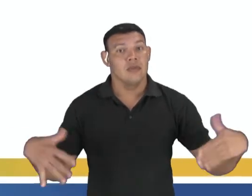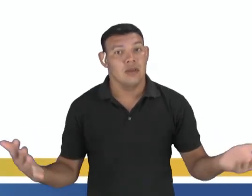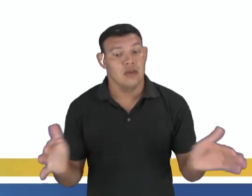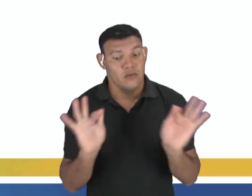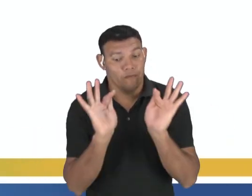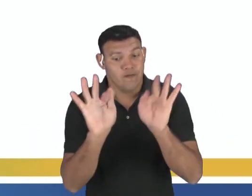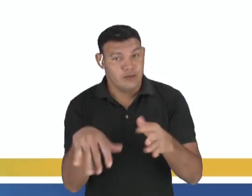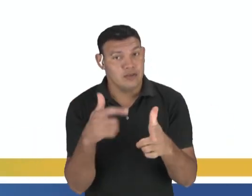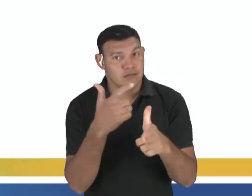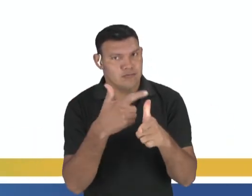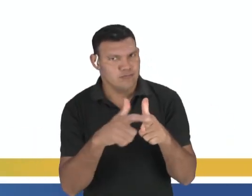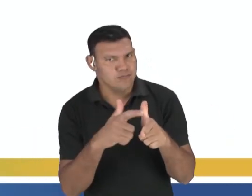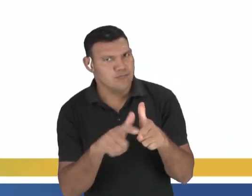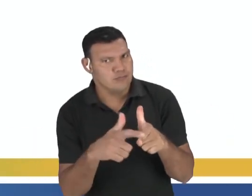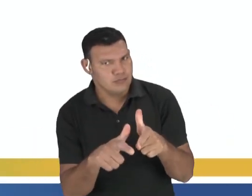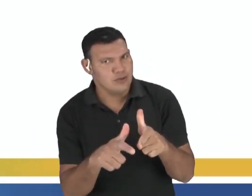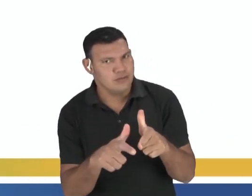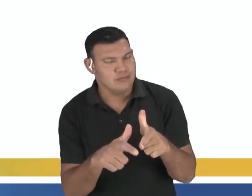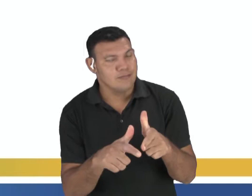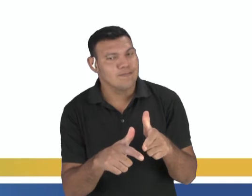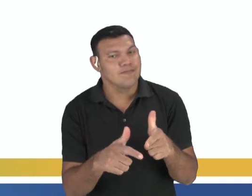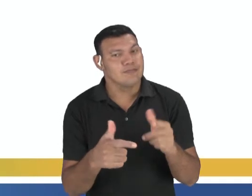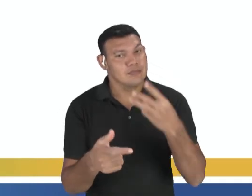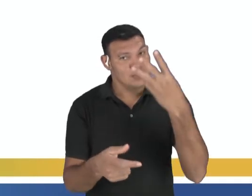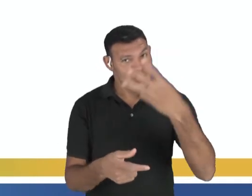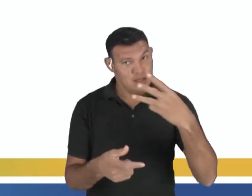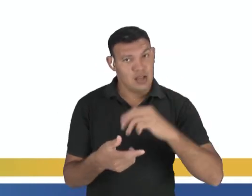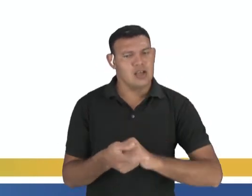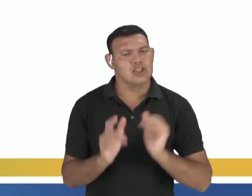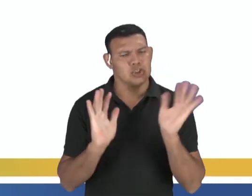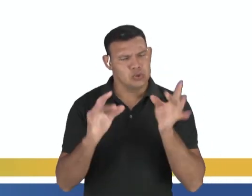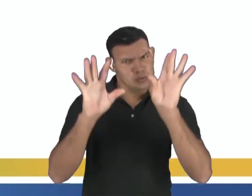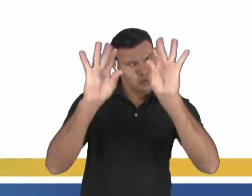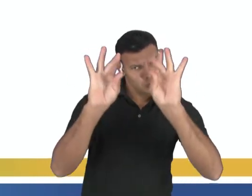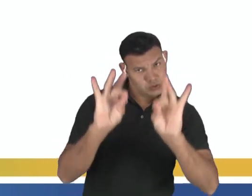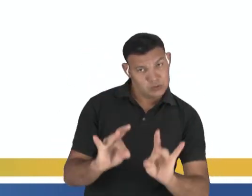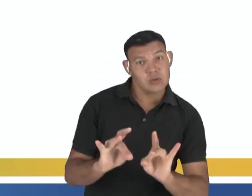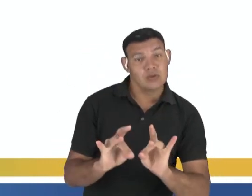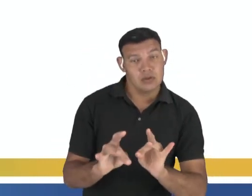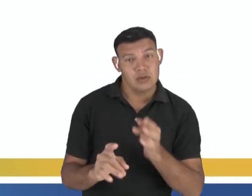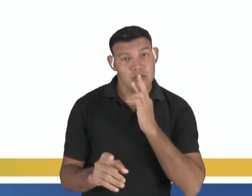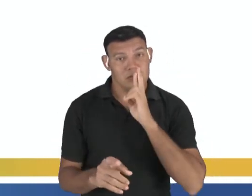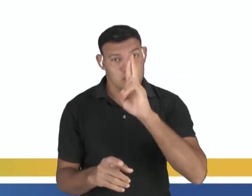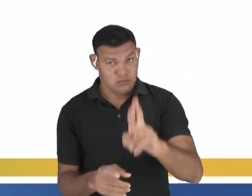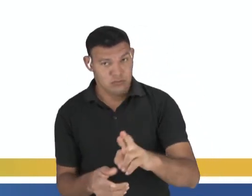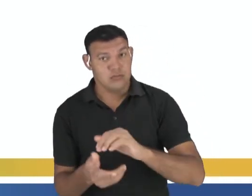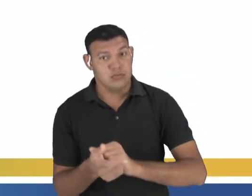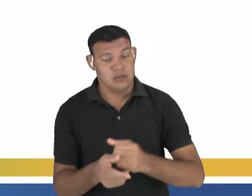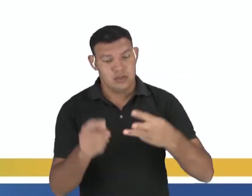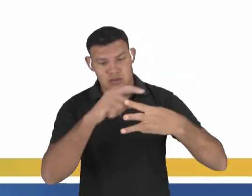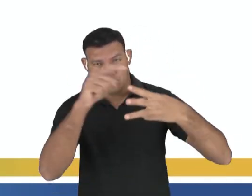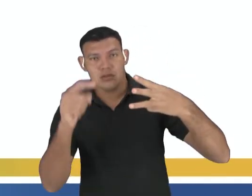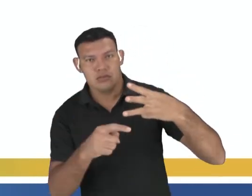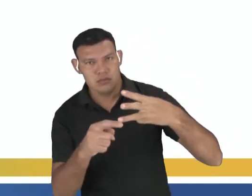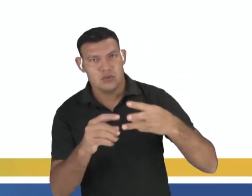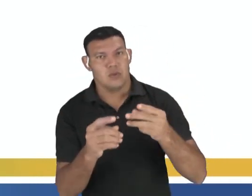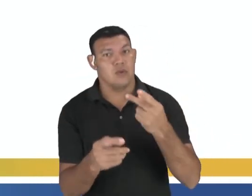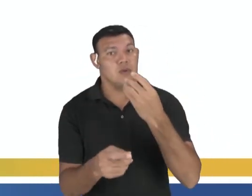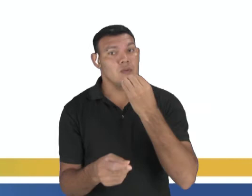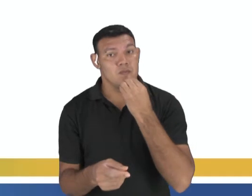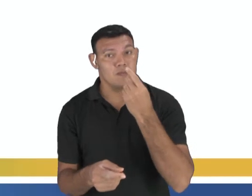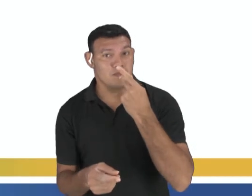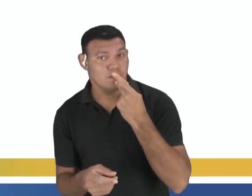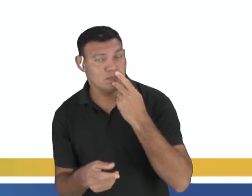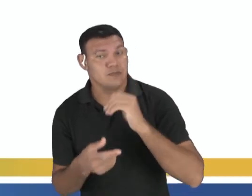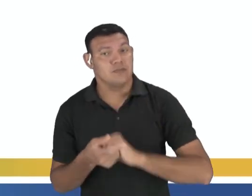Então agora vamos finalizar esse exercício, né? No caso, nós já comentamos que vai ser dado pelo produto das 3 probabilidades,